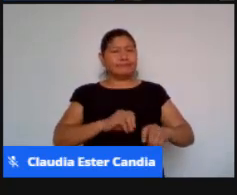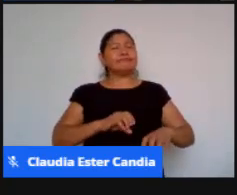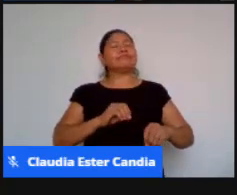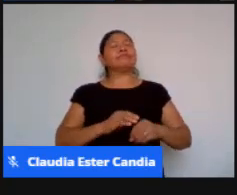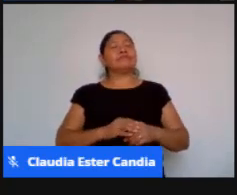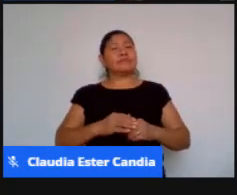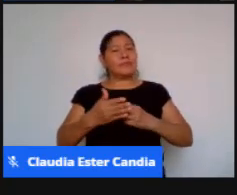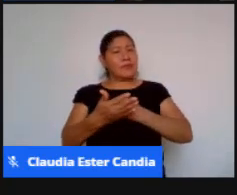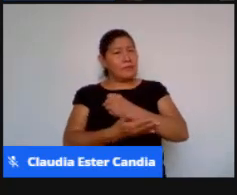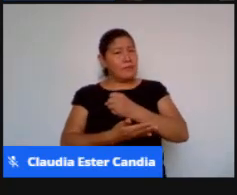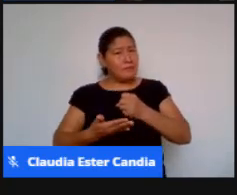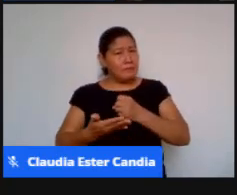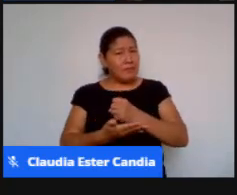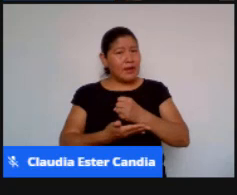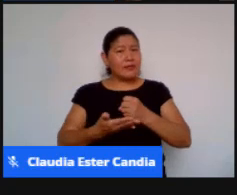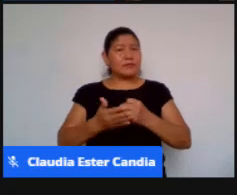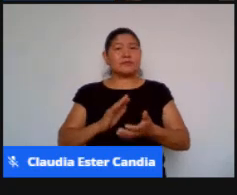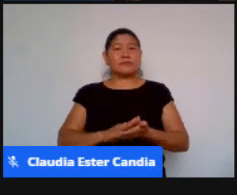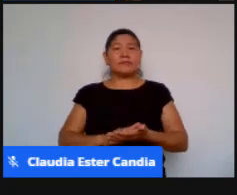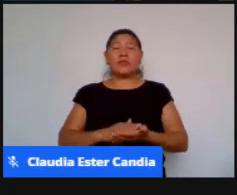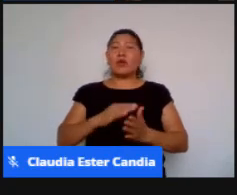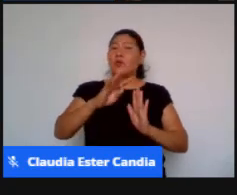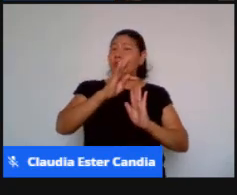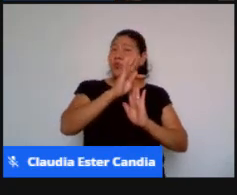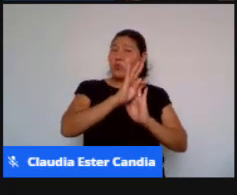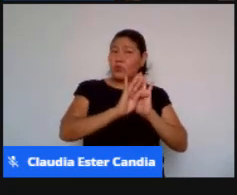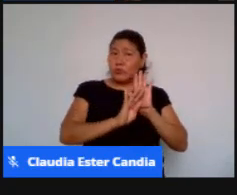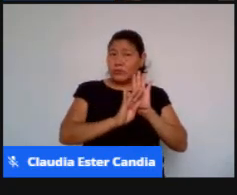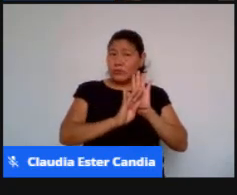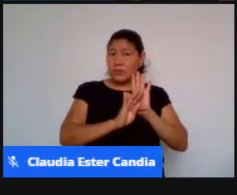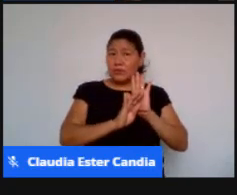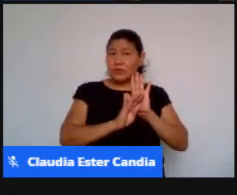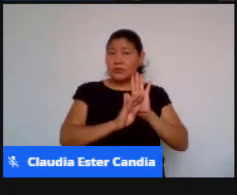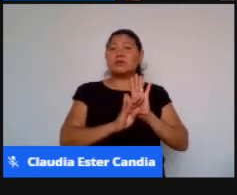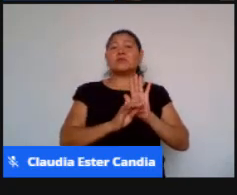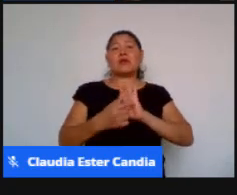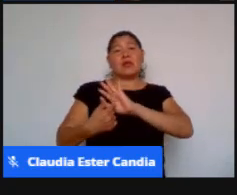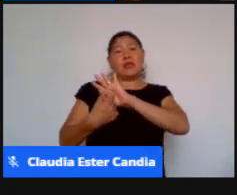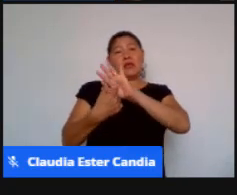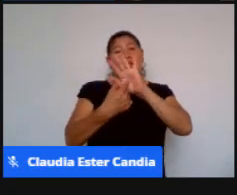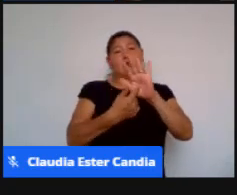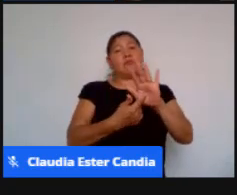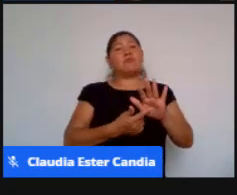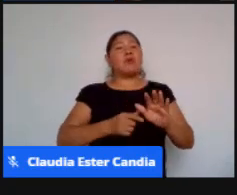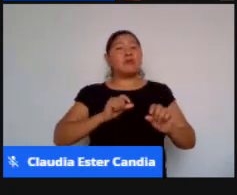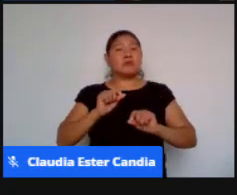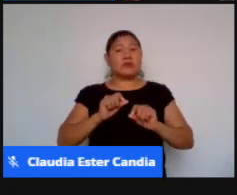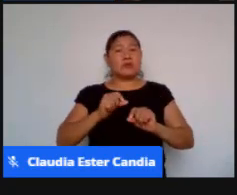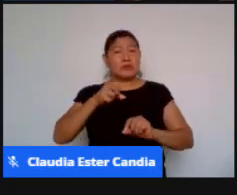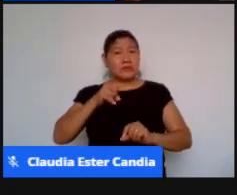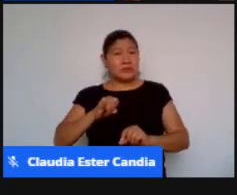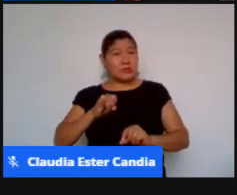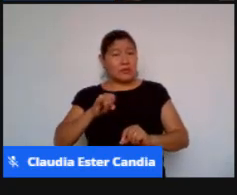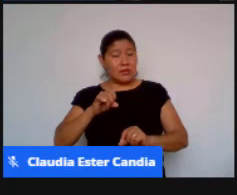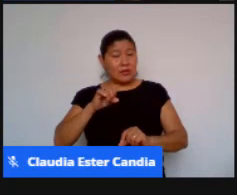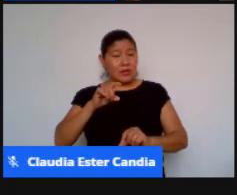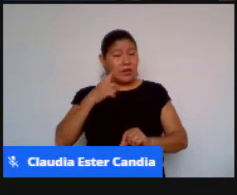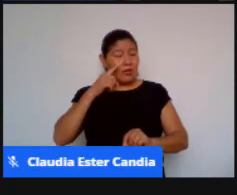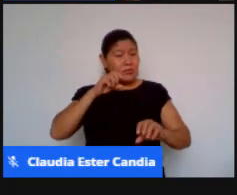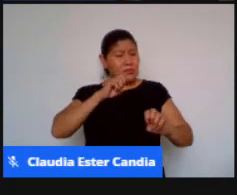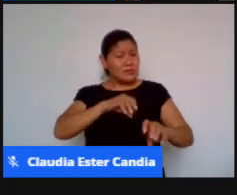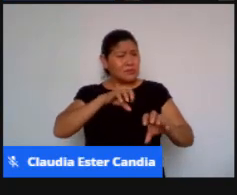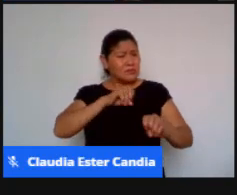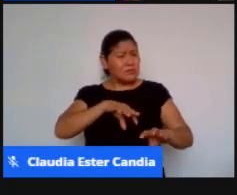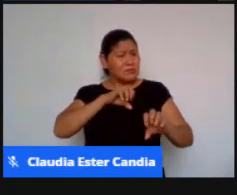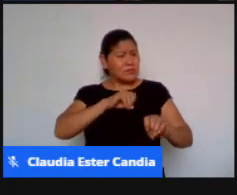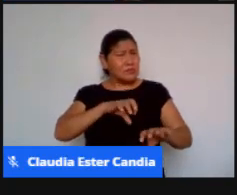bom? E aí, esse texto introdutório, ele termina com aquilo que a gente sabe que se eu ensino, eu tenho que ver se o menino aprende, né? Não é